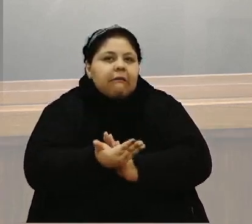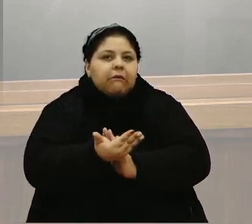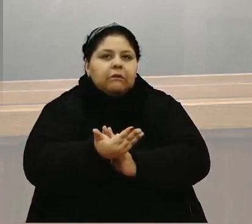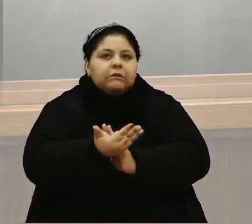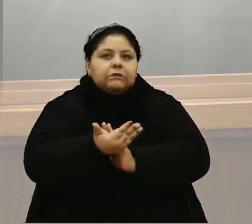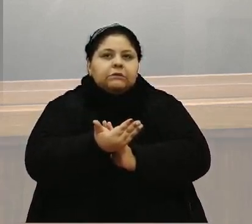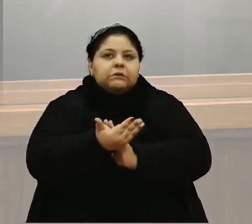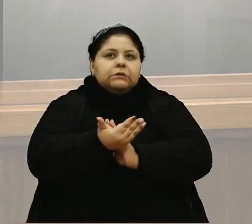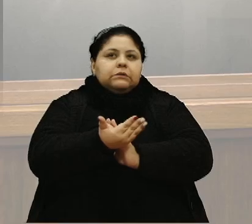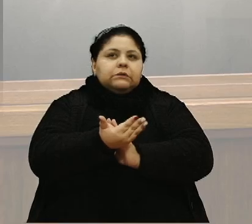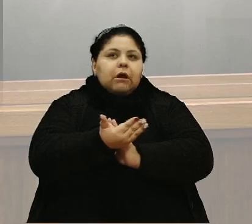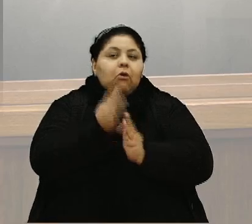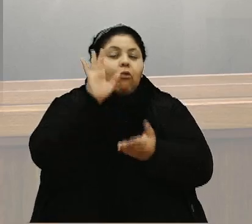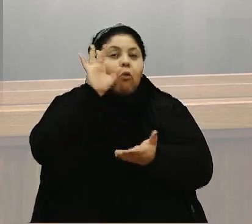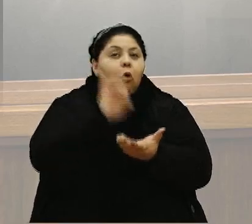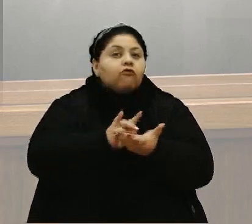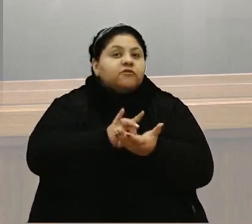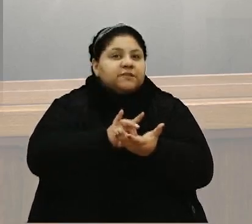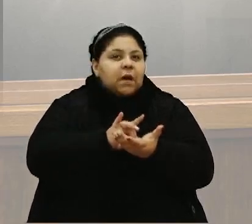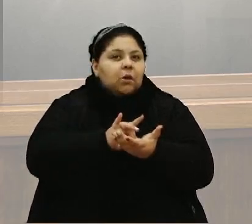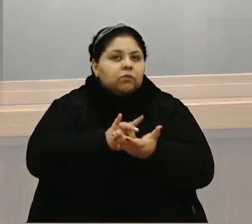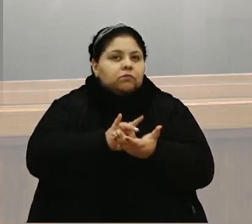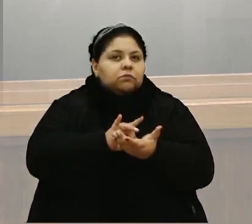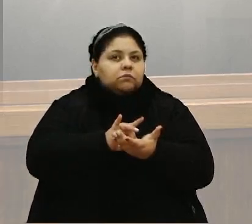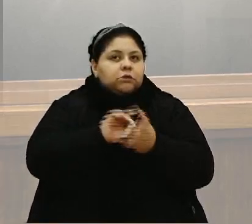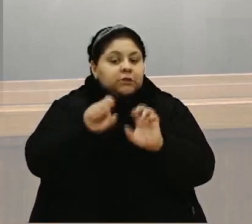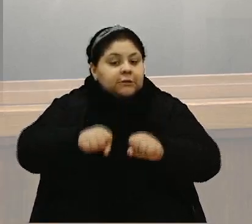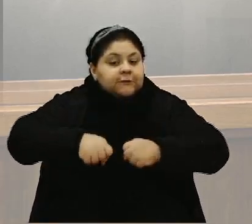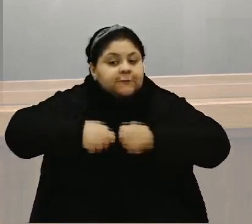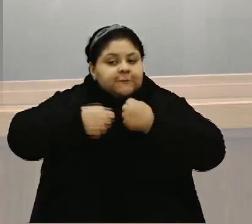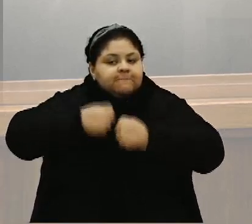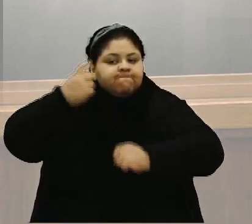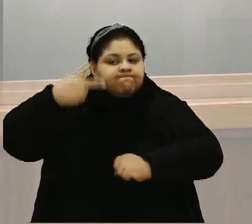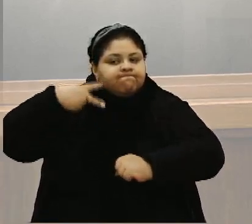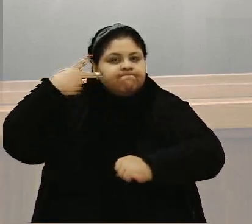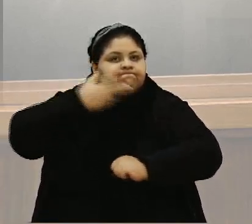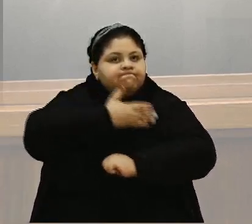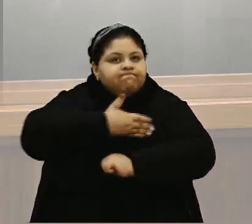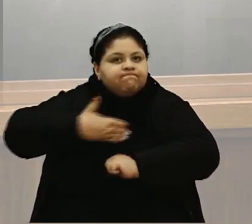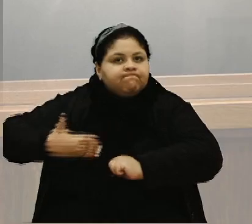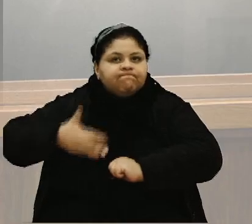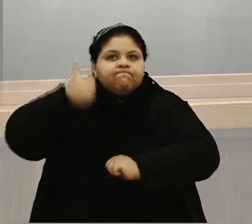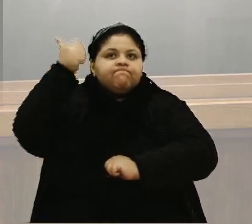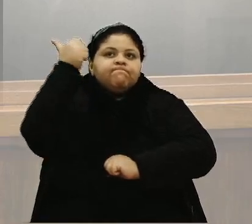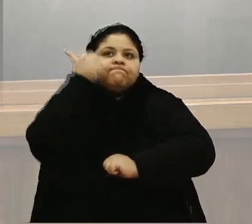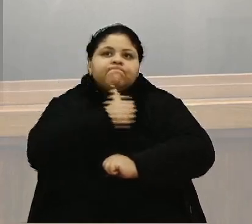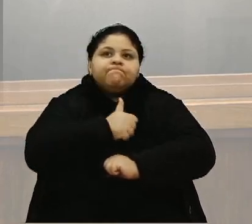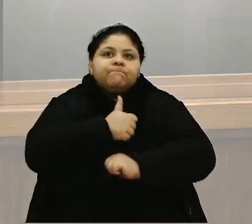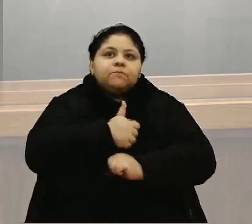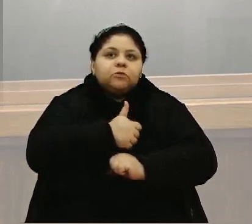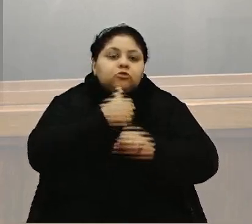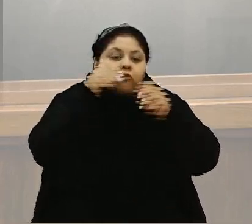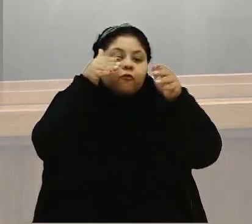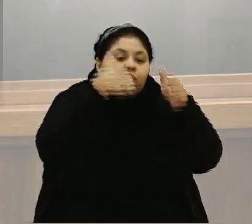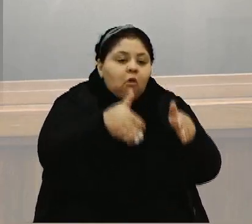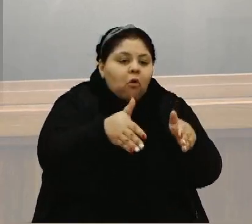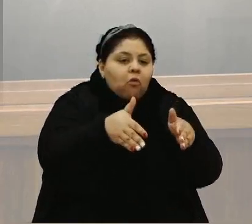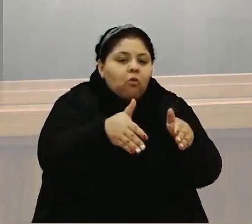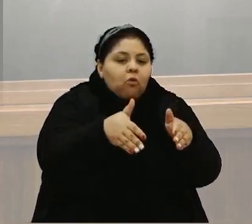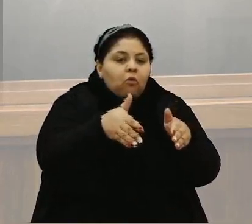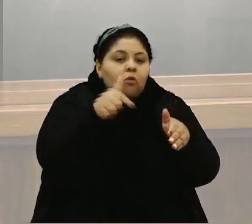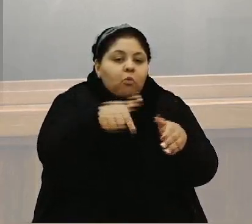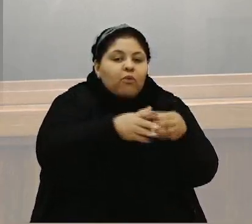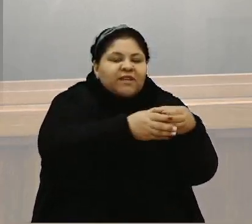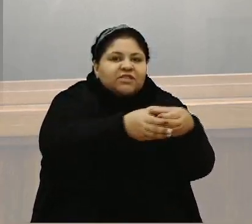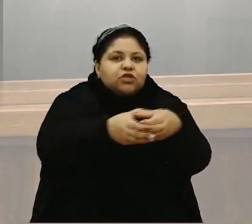algo concreto que defenda as políticas públicas com a mulher no centro do debate, feito por essa